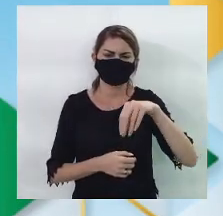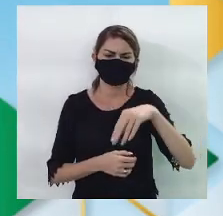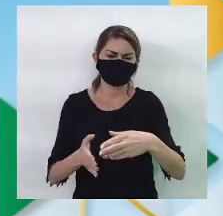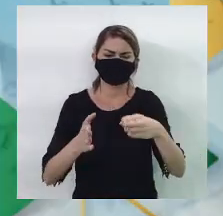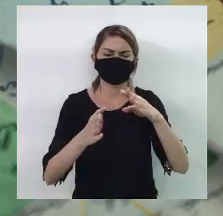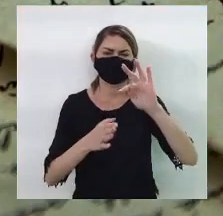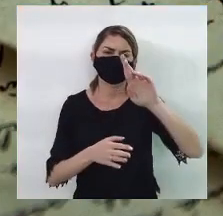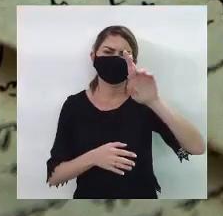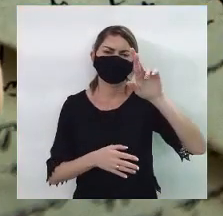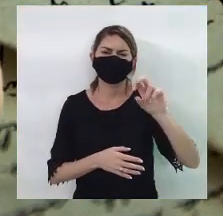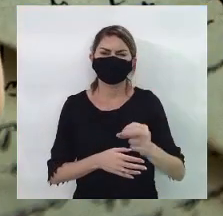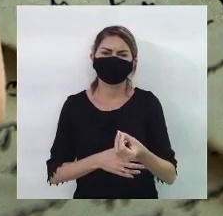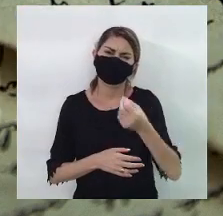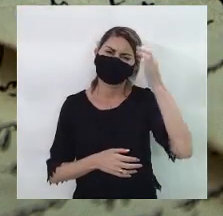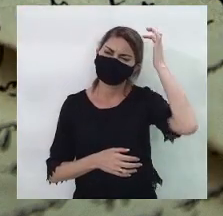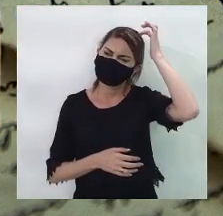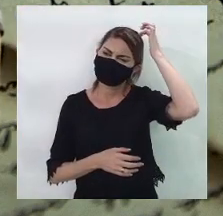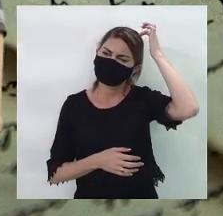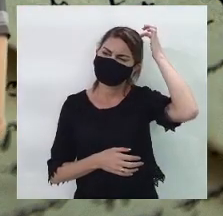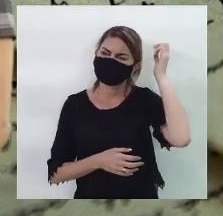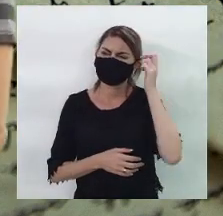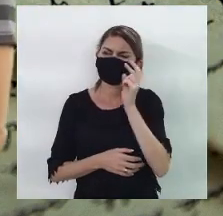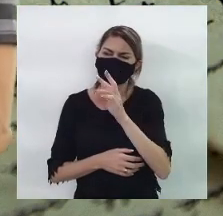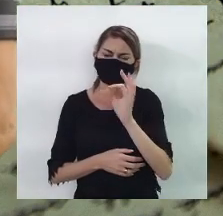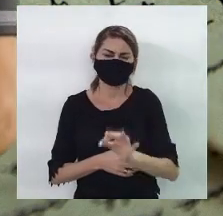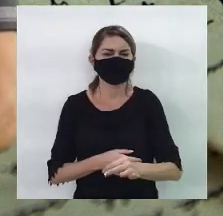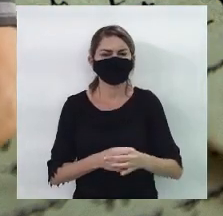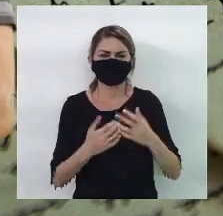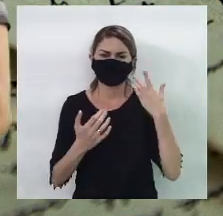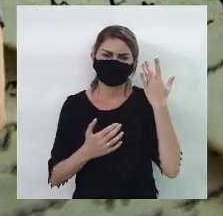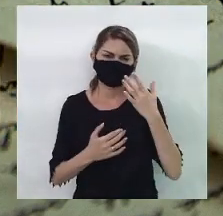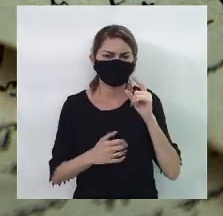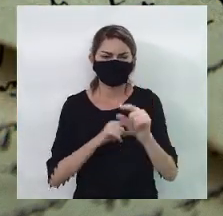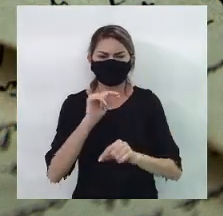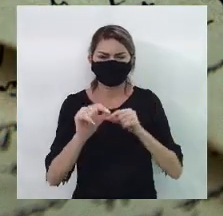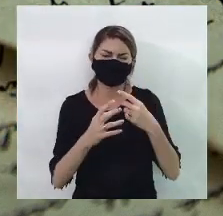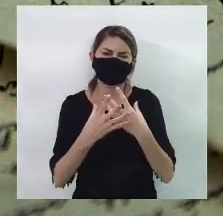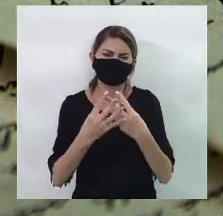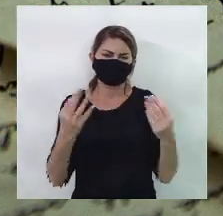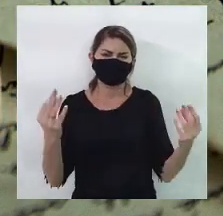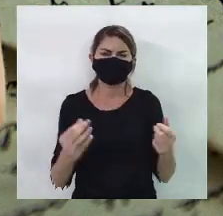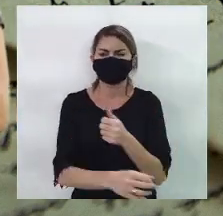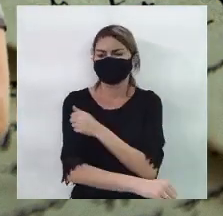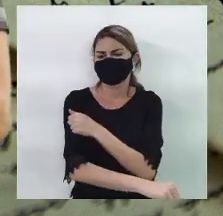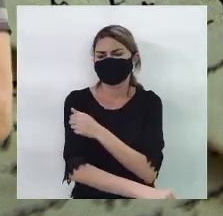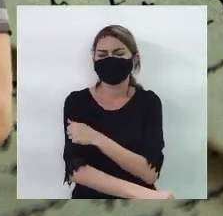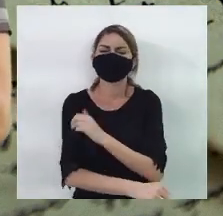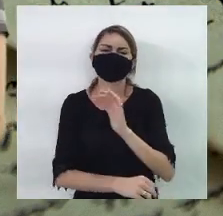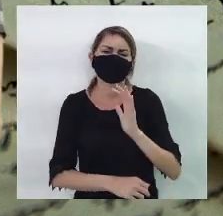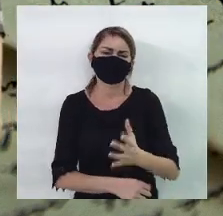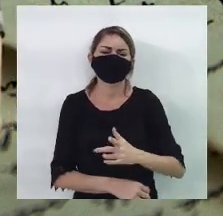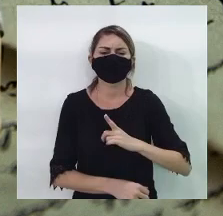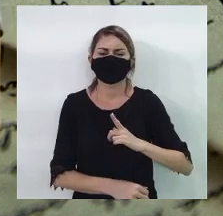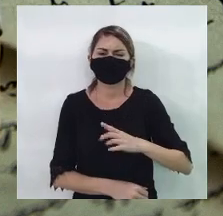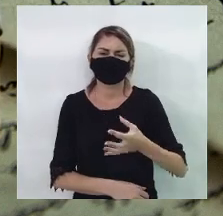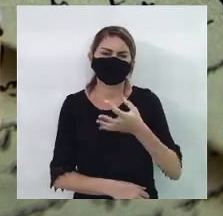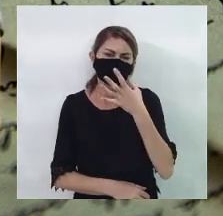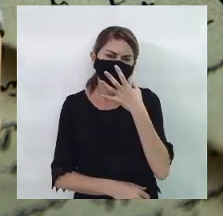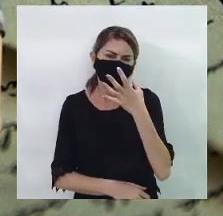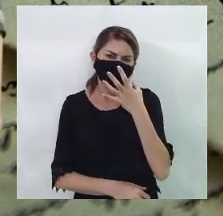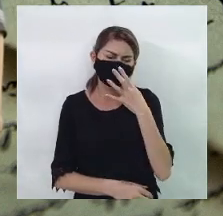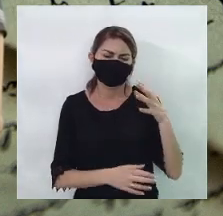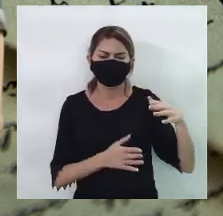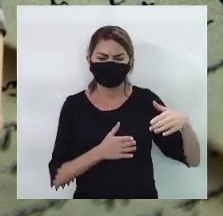Por falar um pouco dos rios turvos, certo? Eu acho que muitos estudantes aqui já devem ter ouvido falar dos